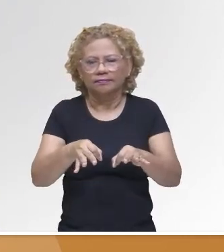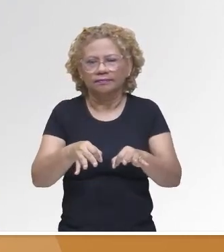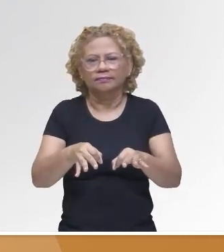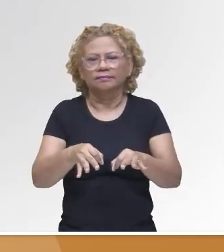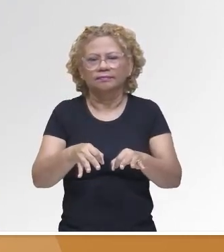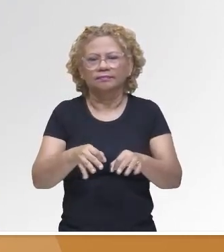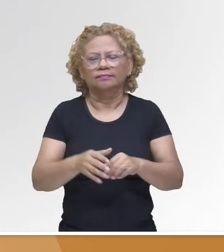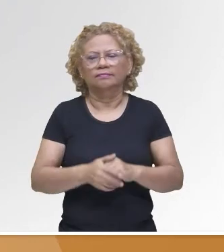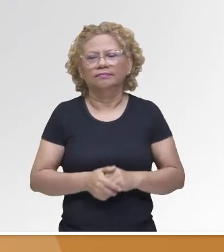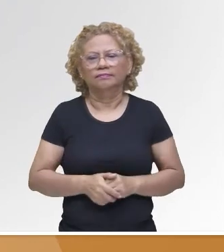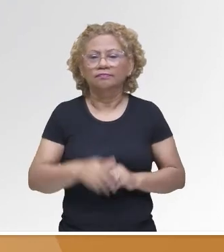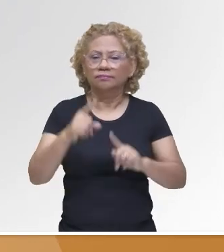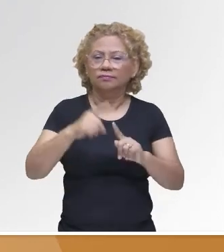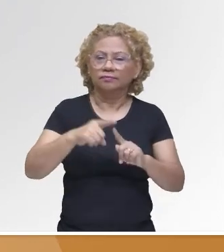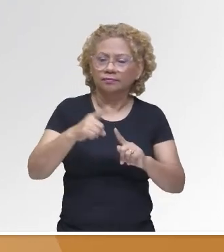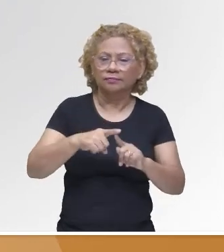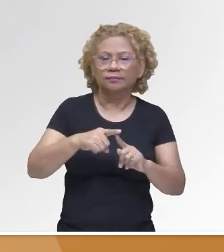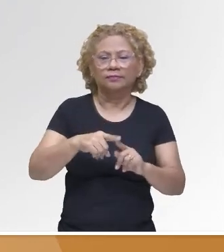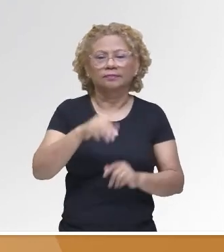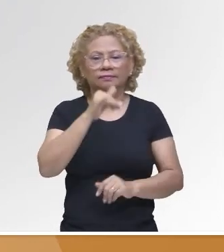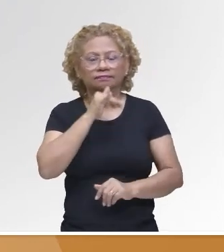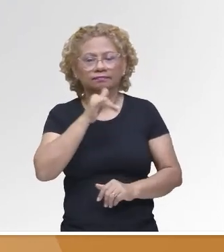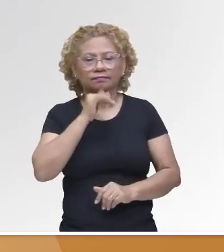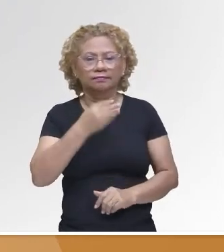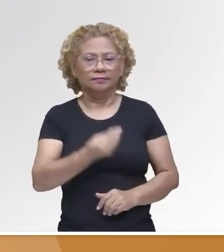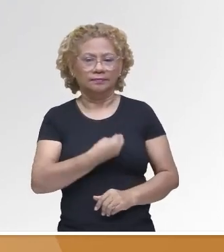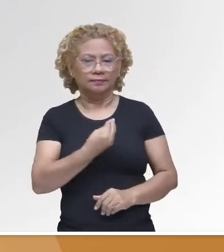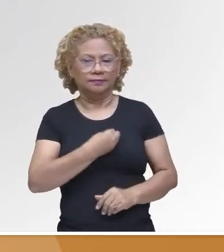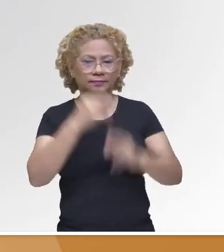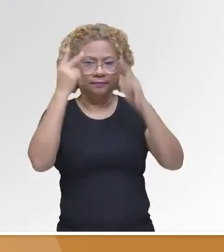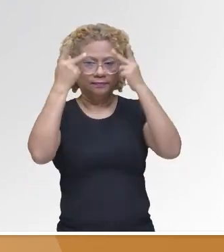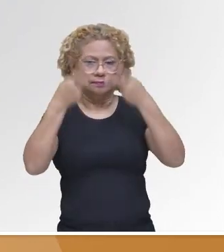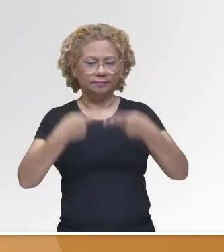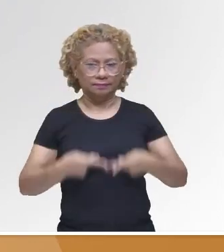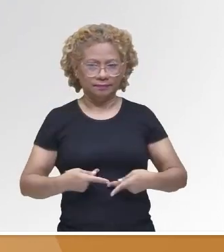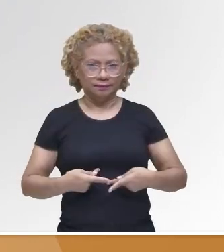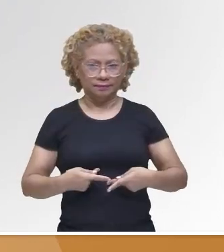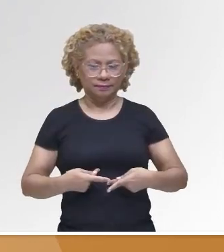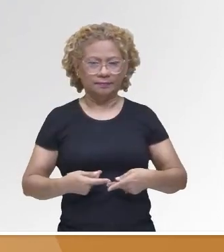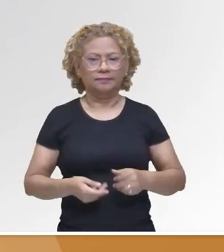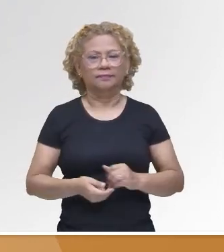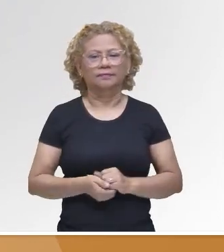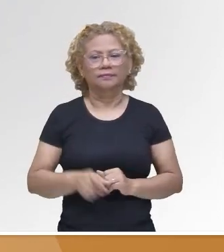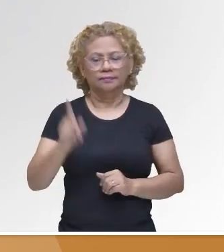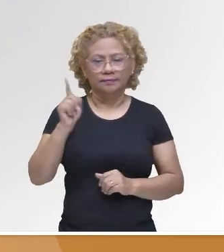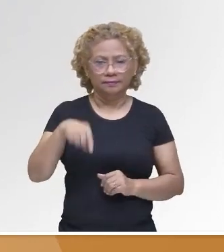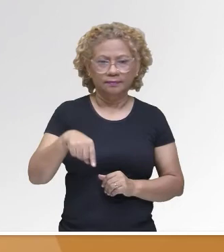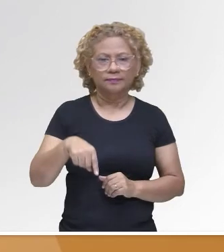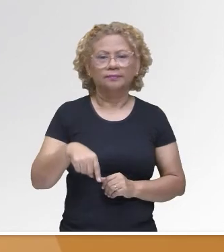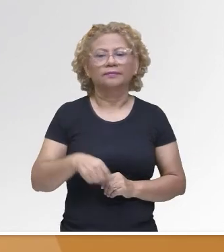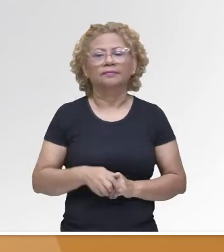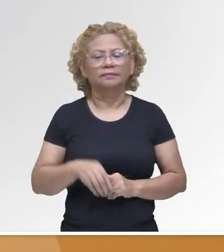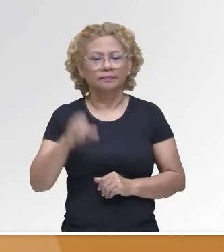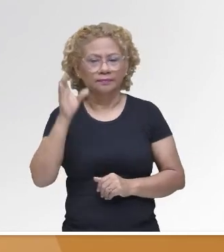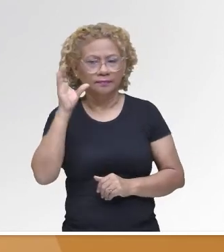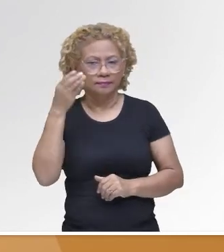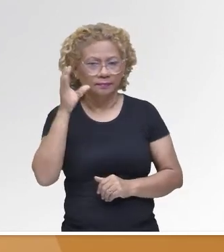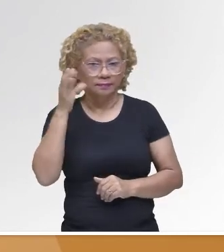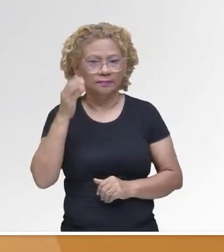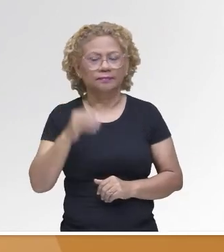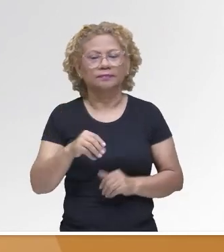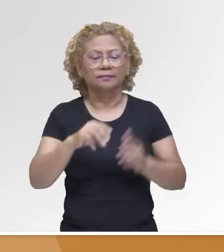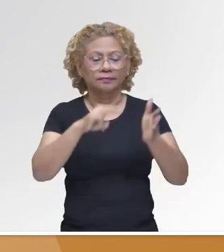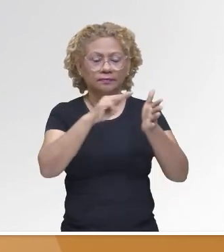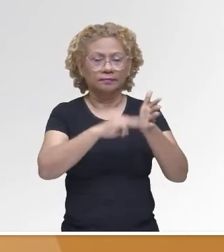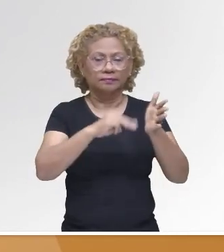humano. Então ele vai buscar essa sequência, que é o método científico, né? Que é o método científico, que